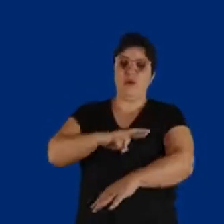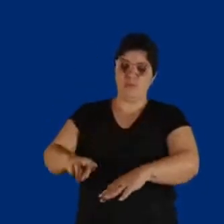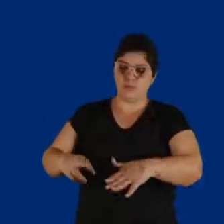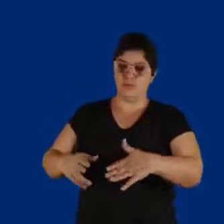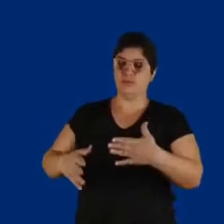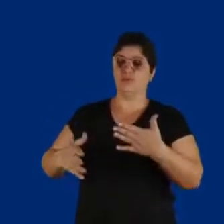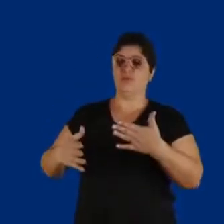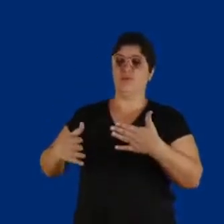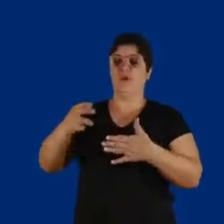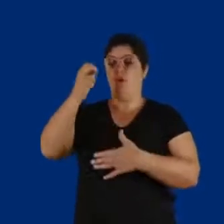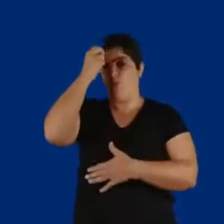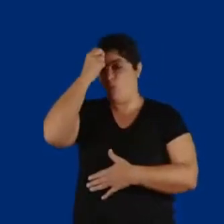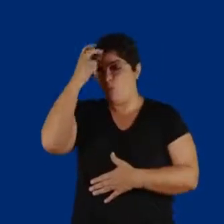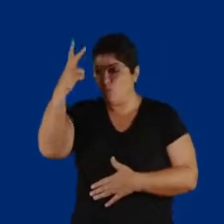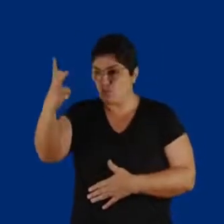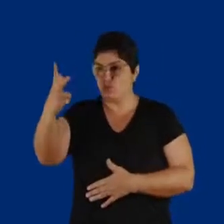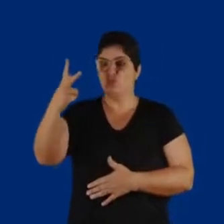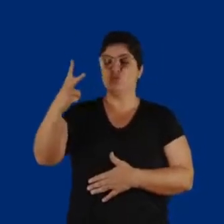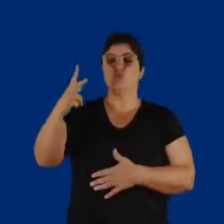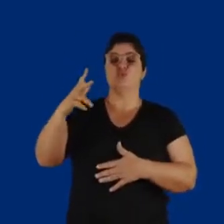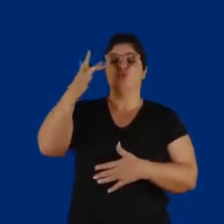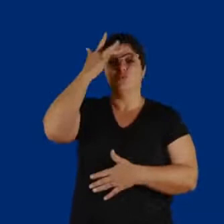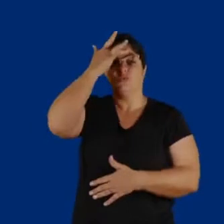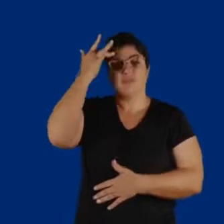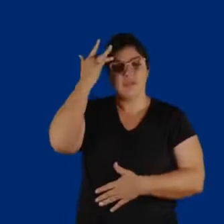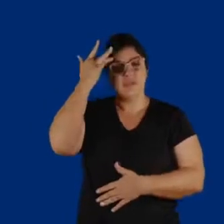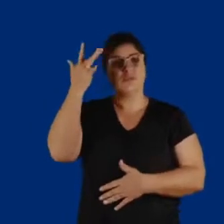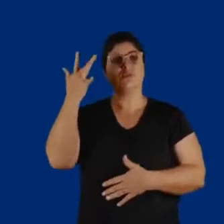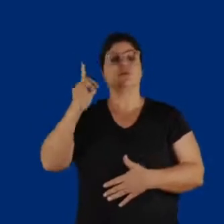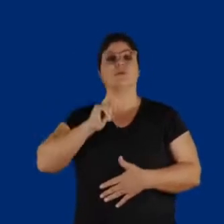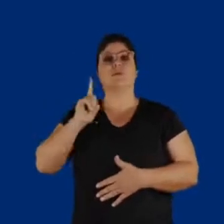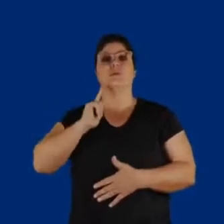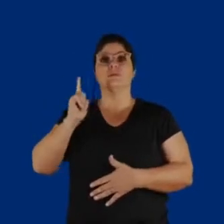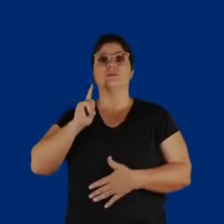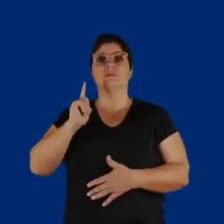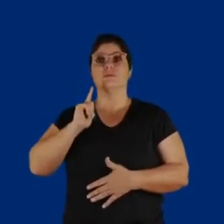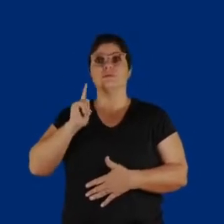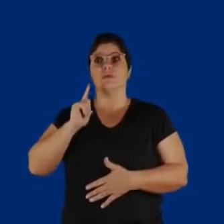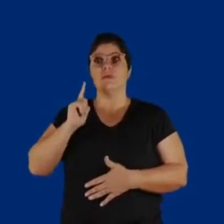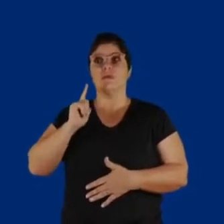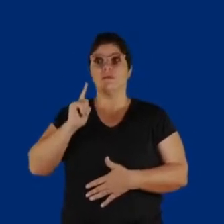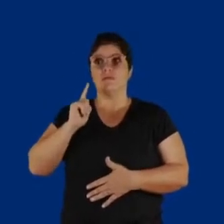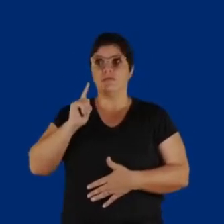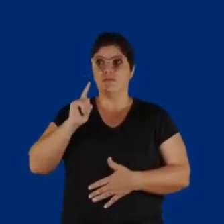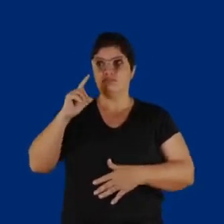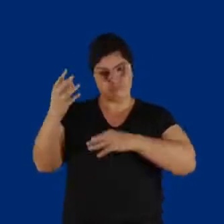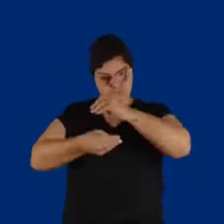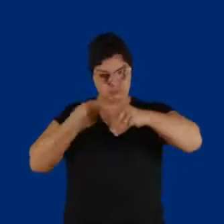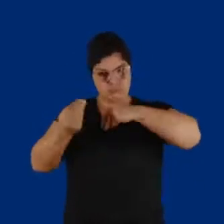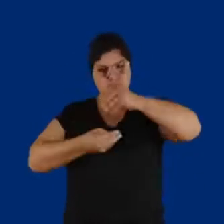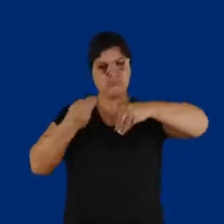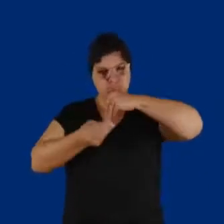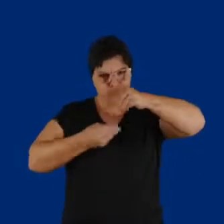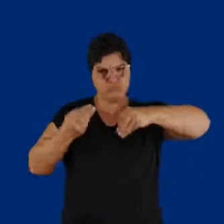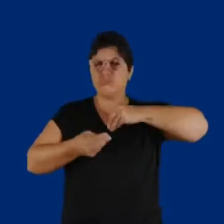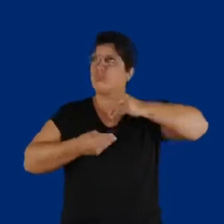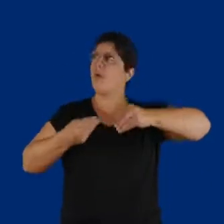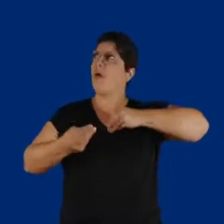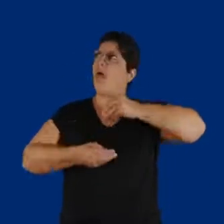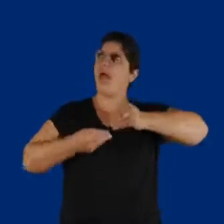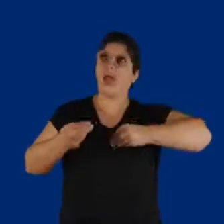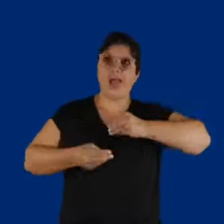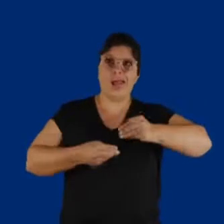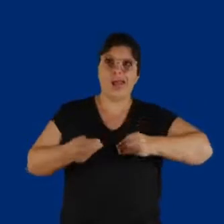matrizes culturais, as pessoas. Temos ali um nível muito alto de mistura. Então, nós conseguimos misturar